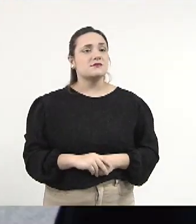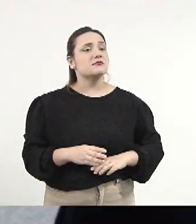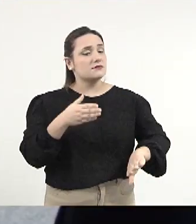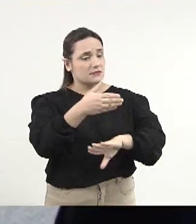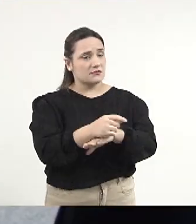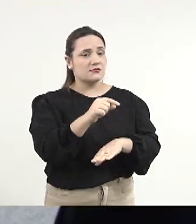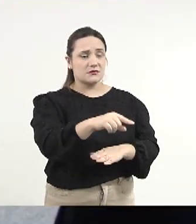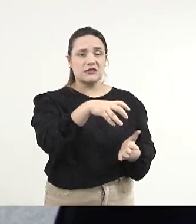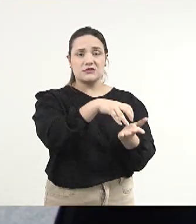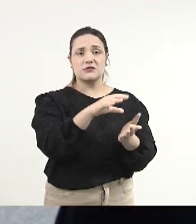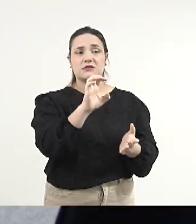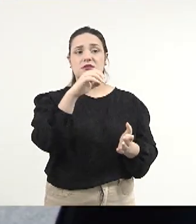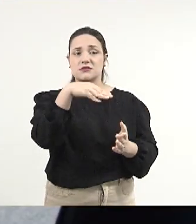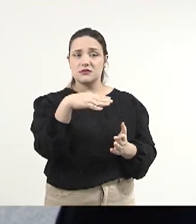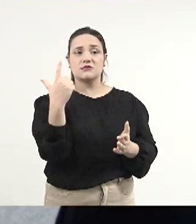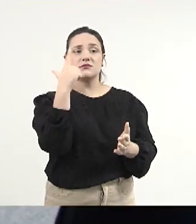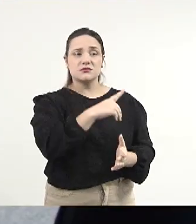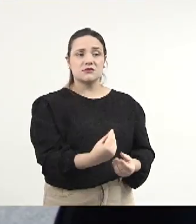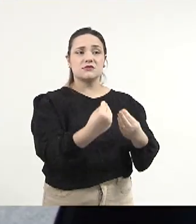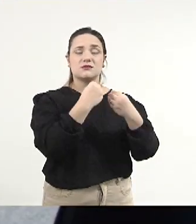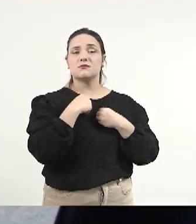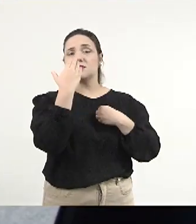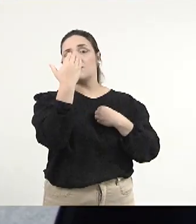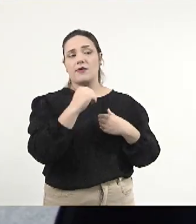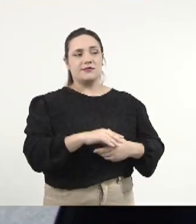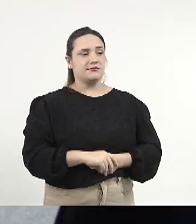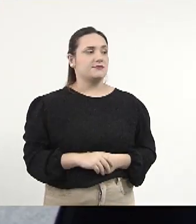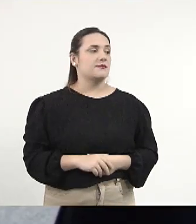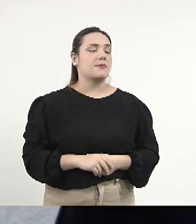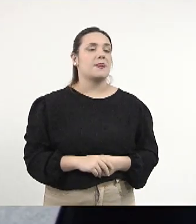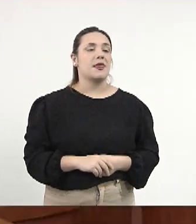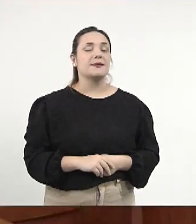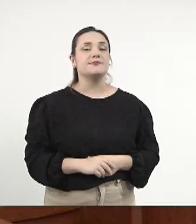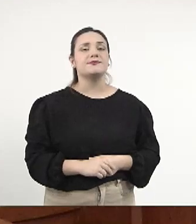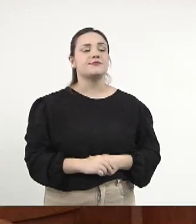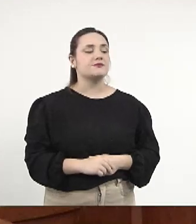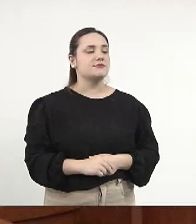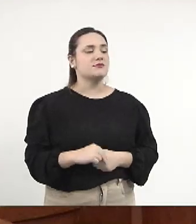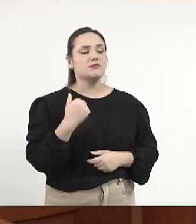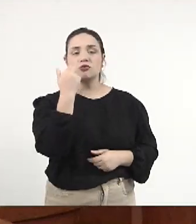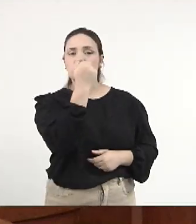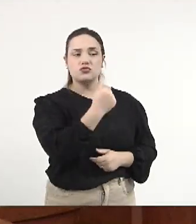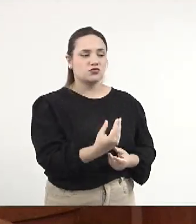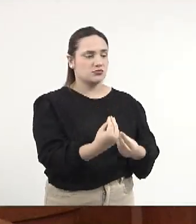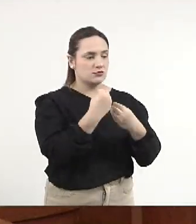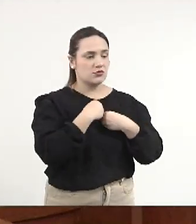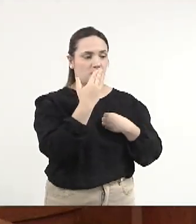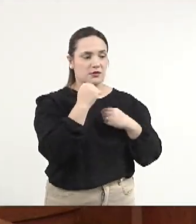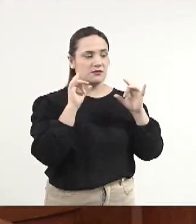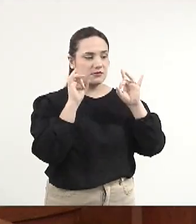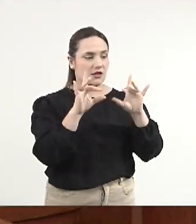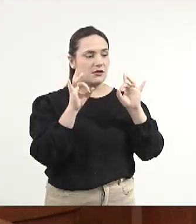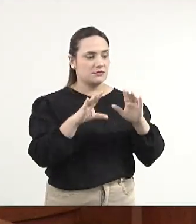receber a sua alimentação. A sua dieta especial. Então,